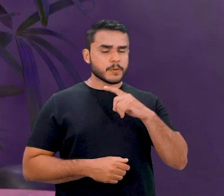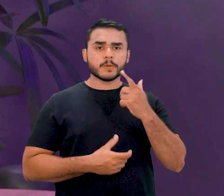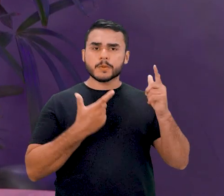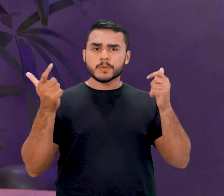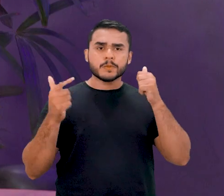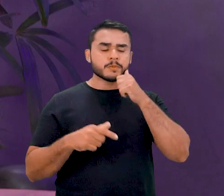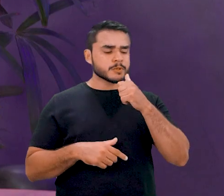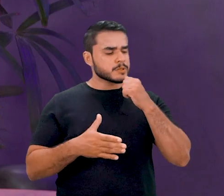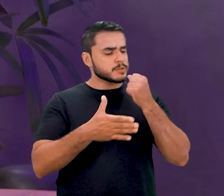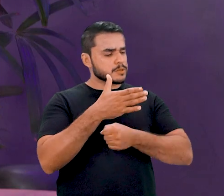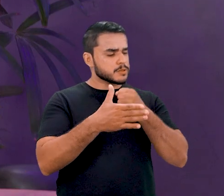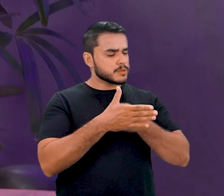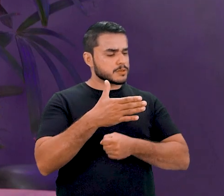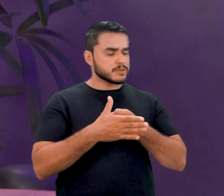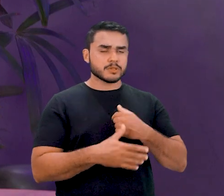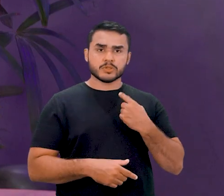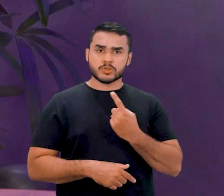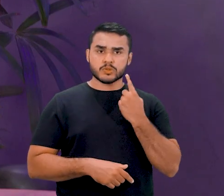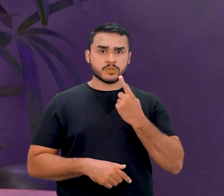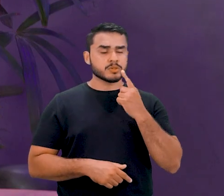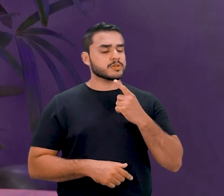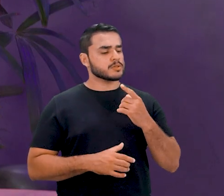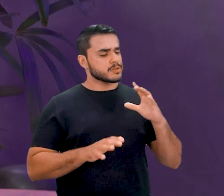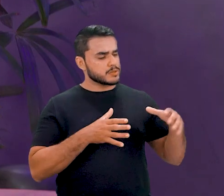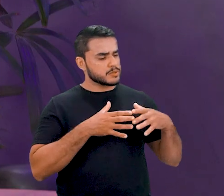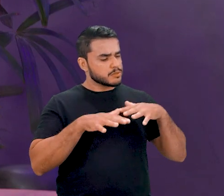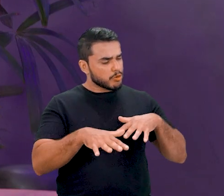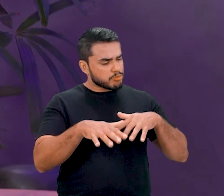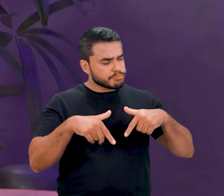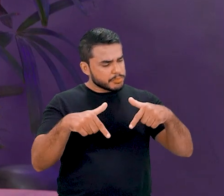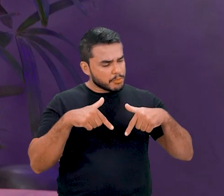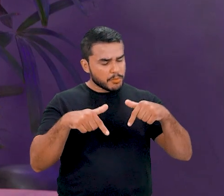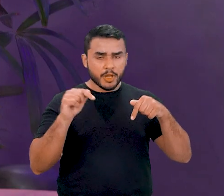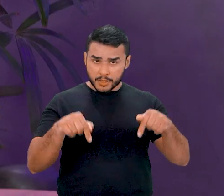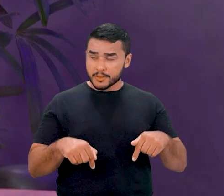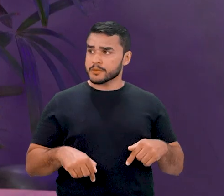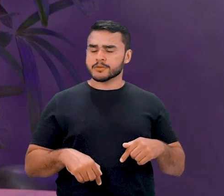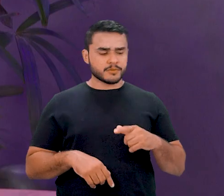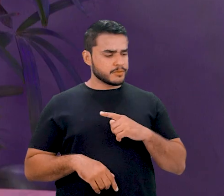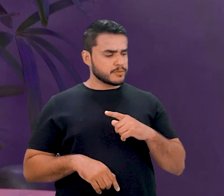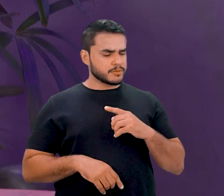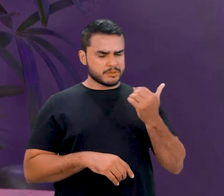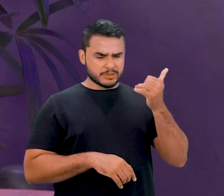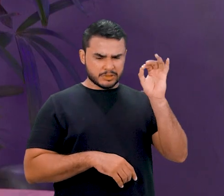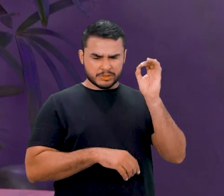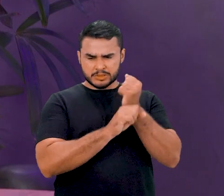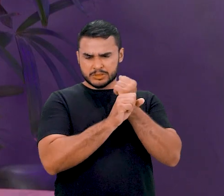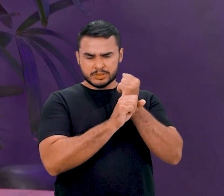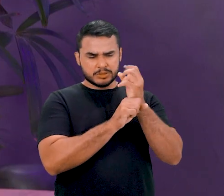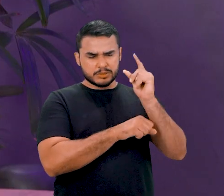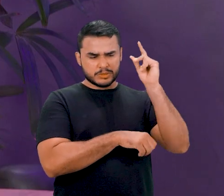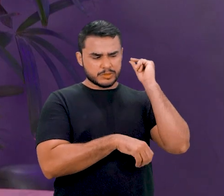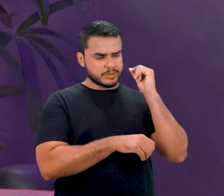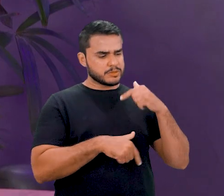que eu reconheço que nessa luta não é só minha. Tiveram movimentos muito fortes aqui, há uns 10 anos que